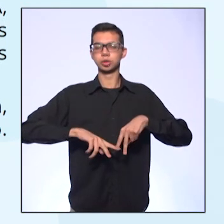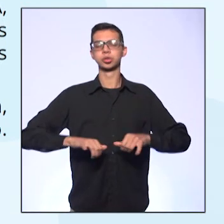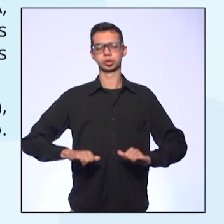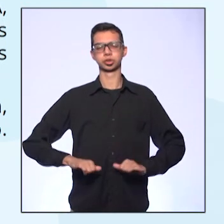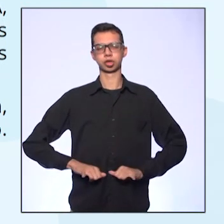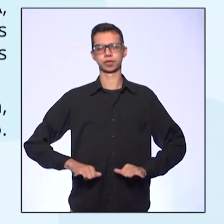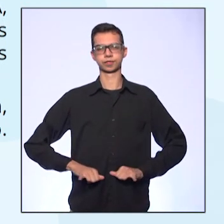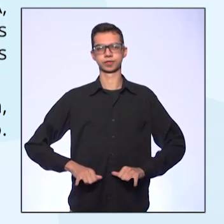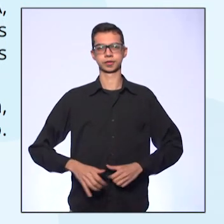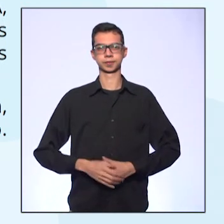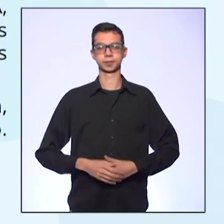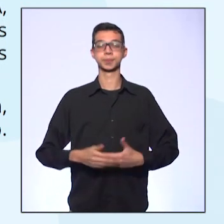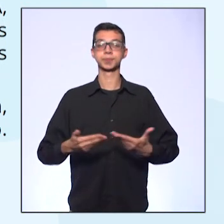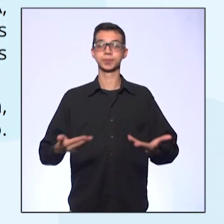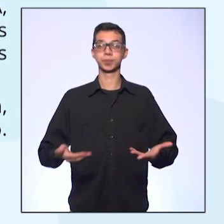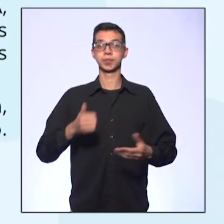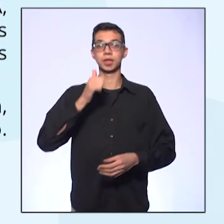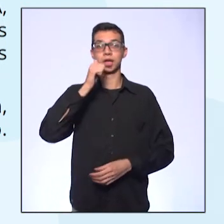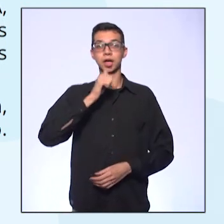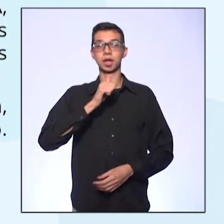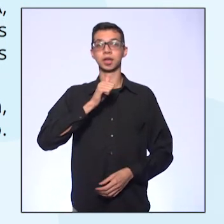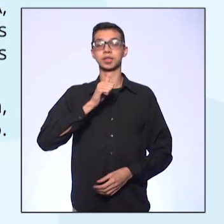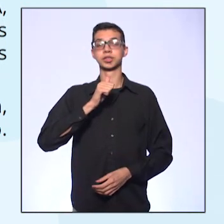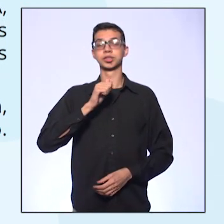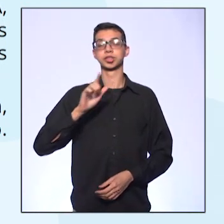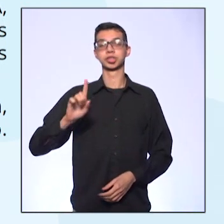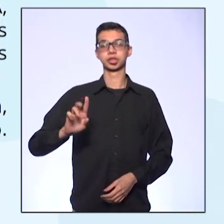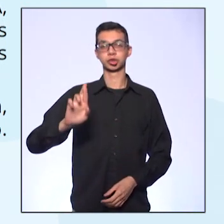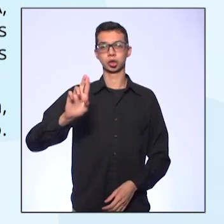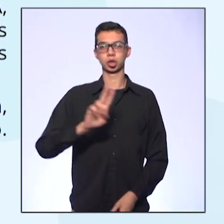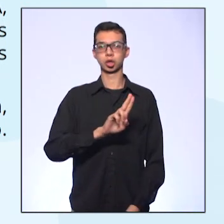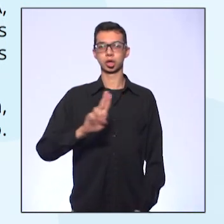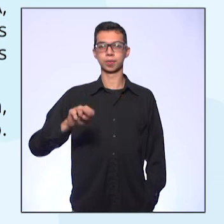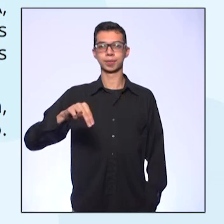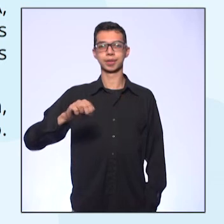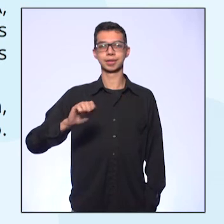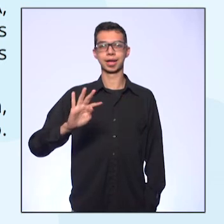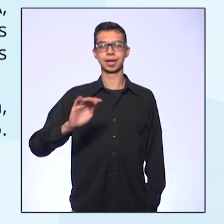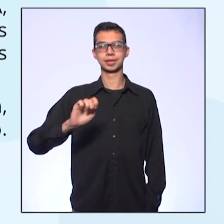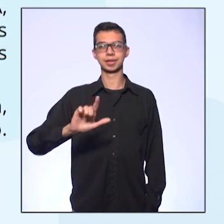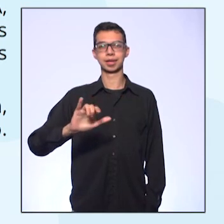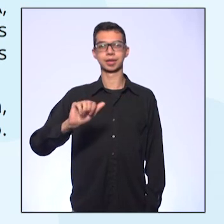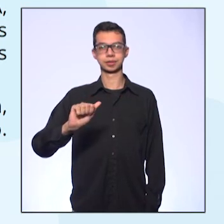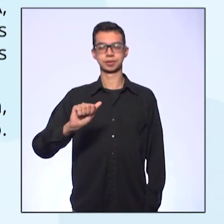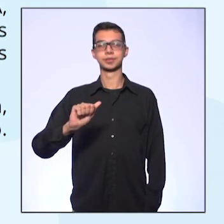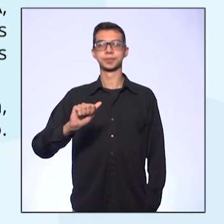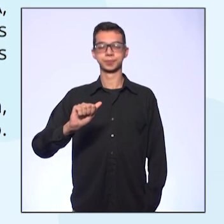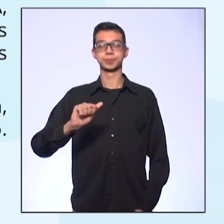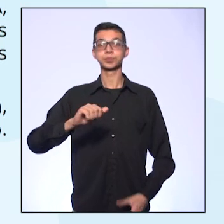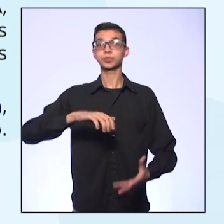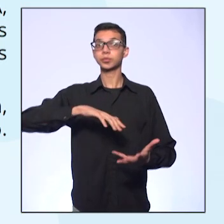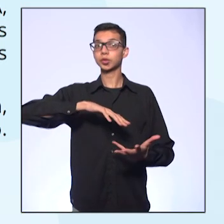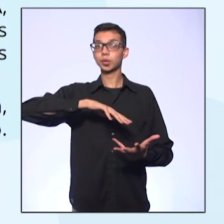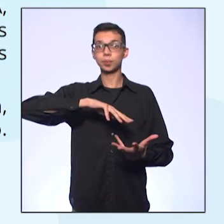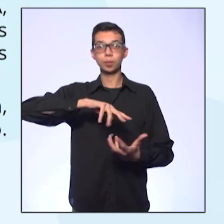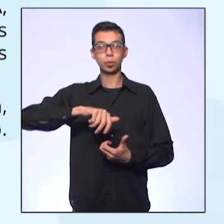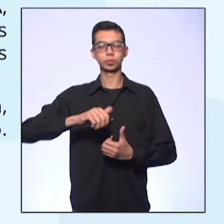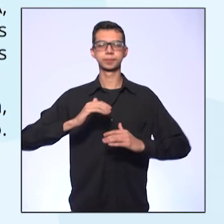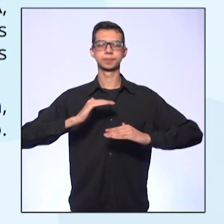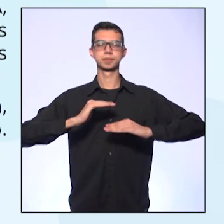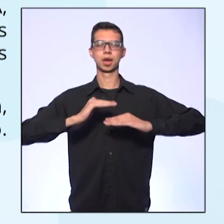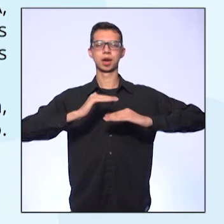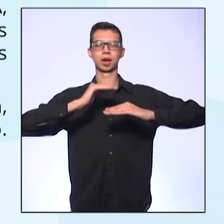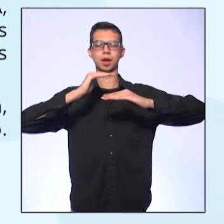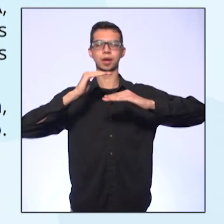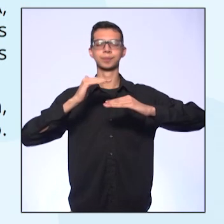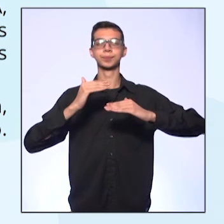com a diretora executiva do UNFPA, Natália Kanem, o progresso global para colocar um fim às